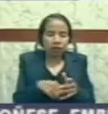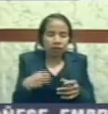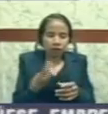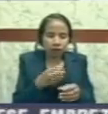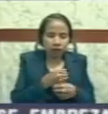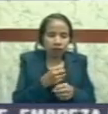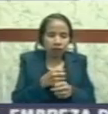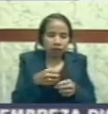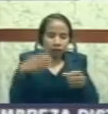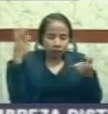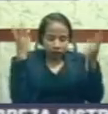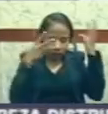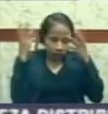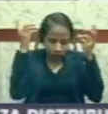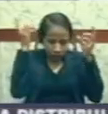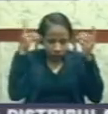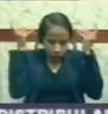ambas retirar. Obrigado.